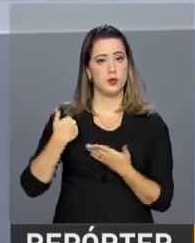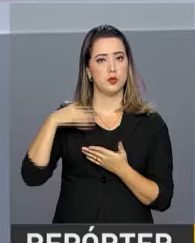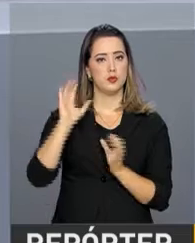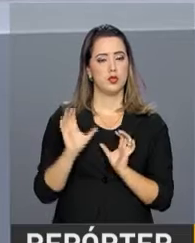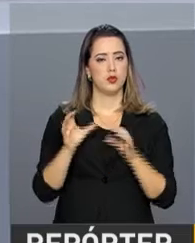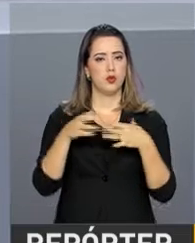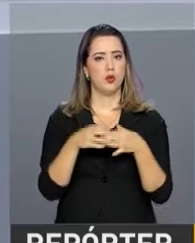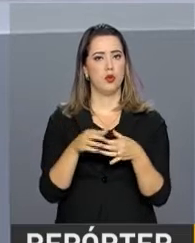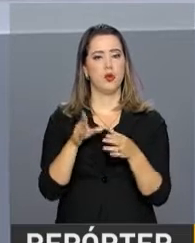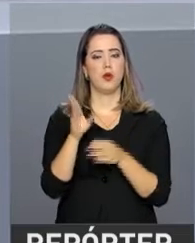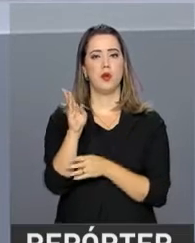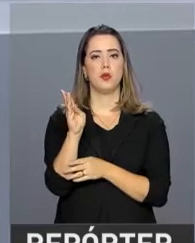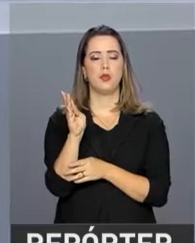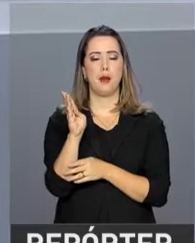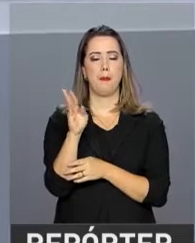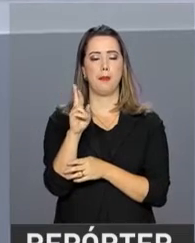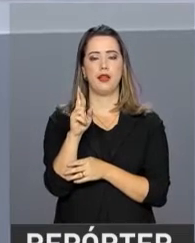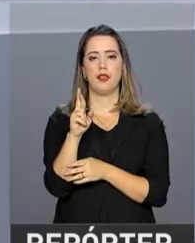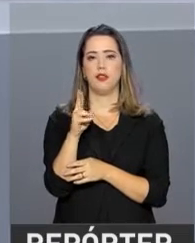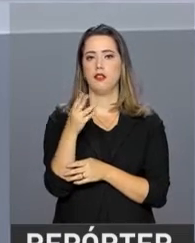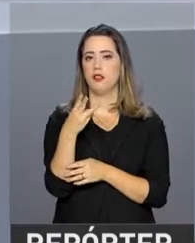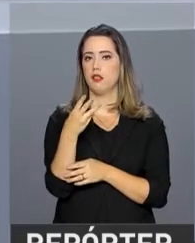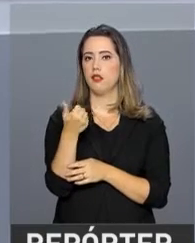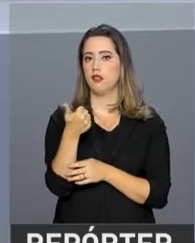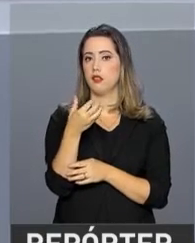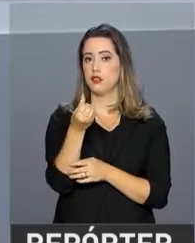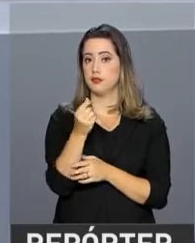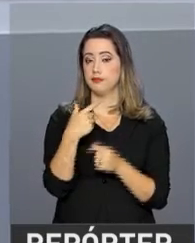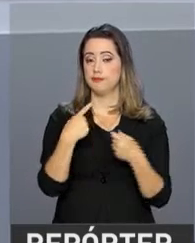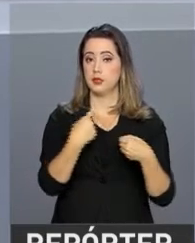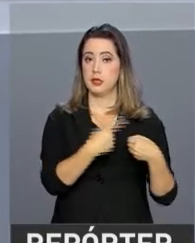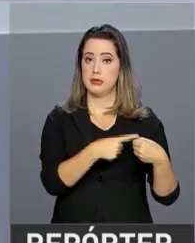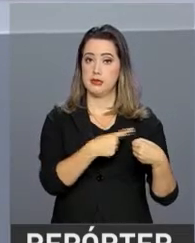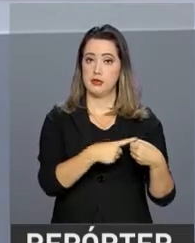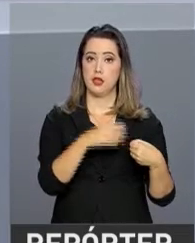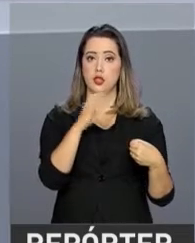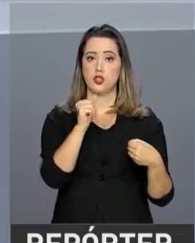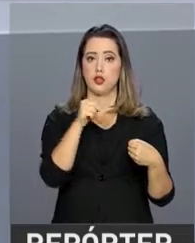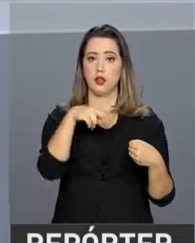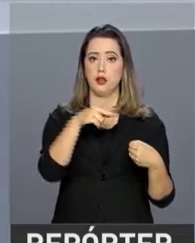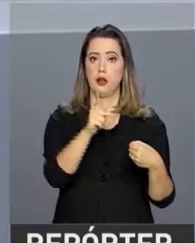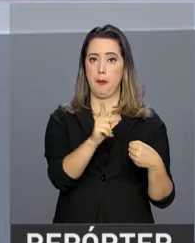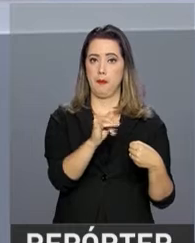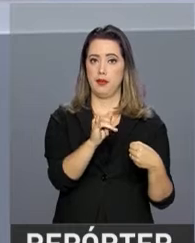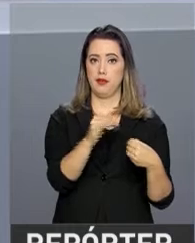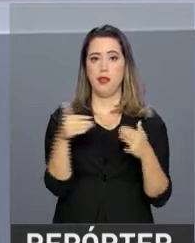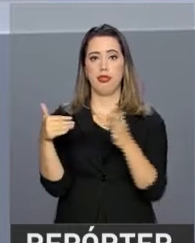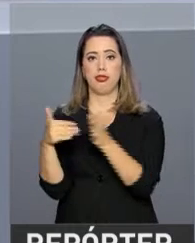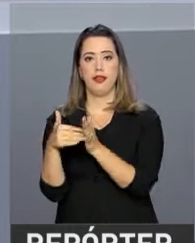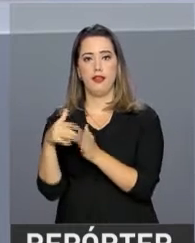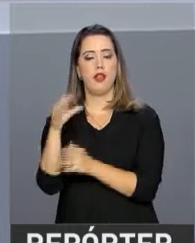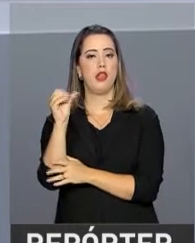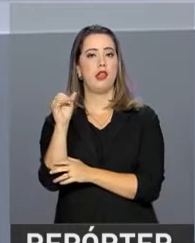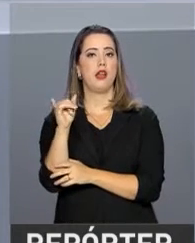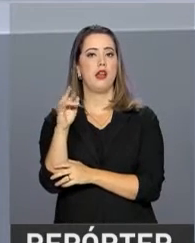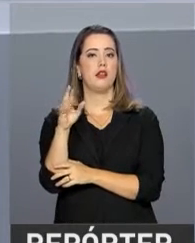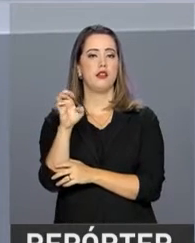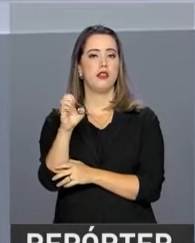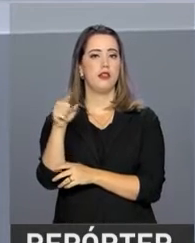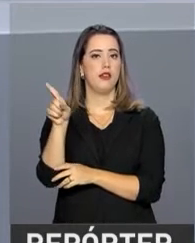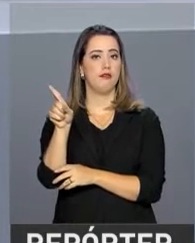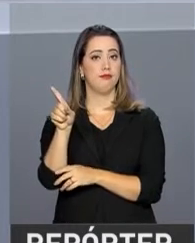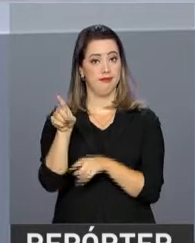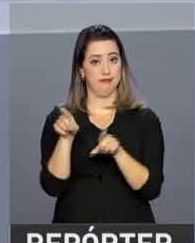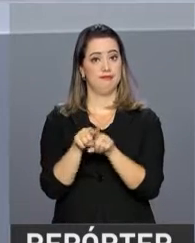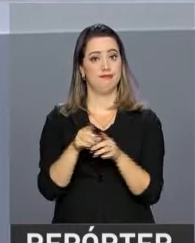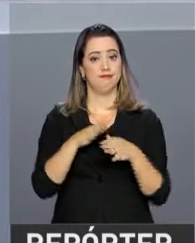um trecho da rodovia BR-316 entre o município de Canapi e o distrito de Carié. A pavimentação da rodovia faz